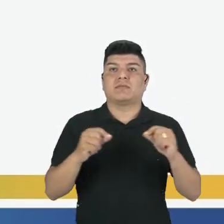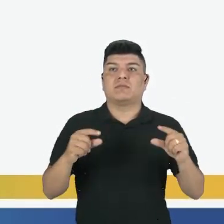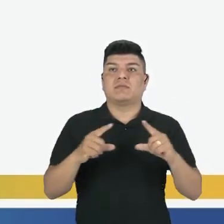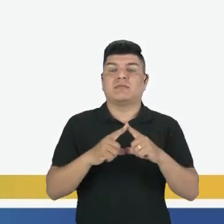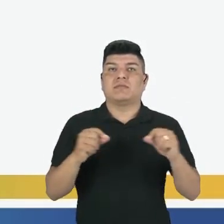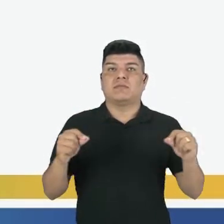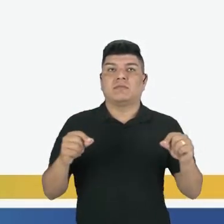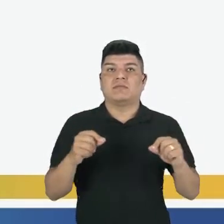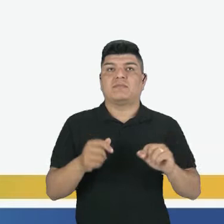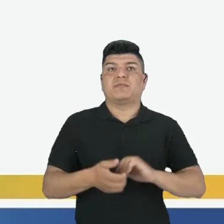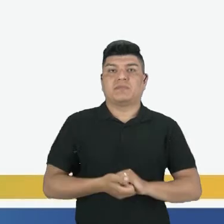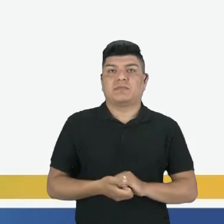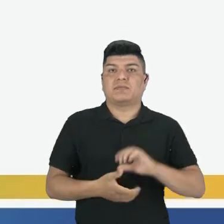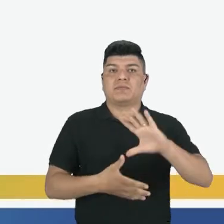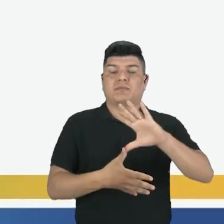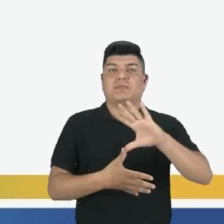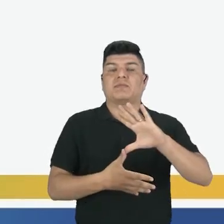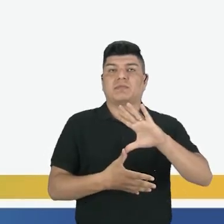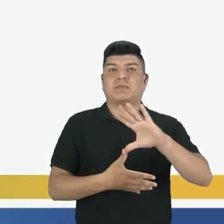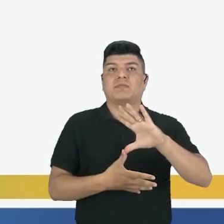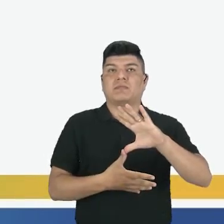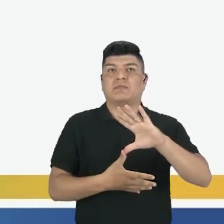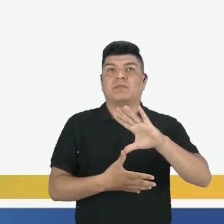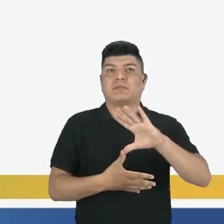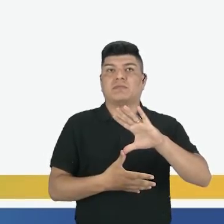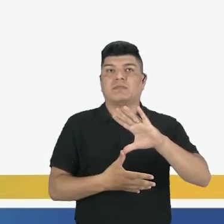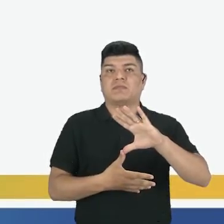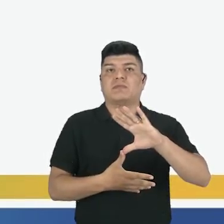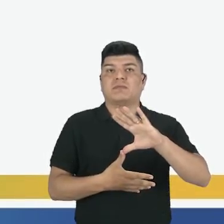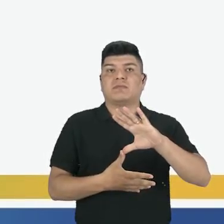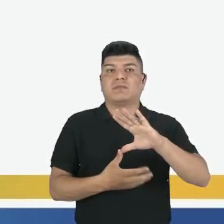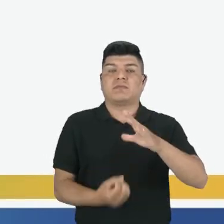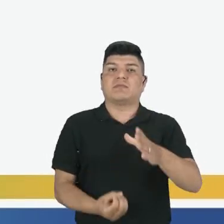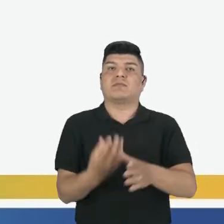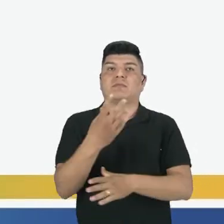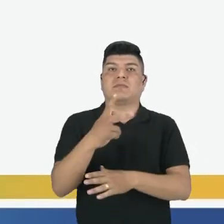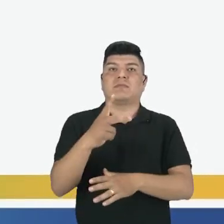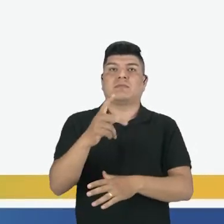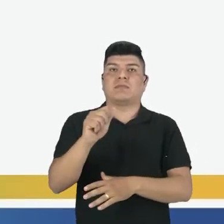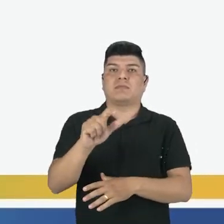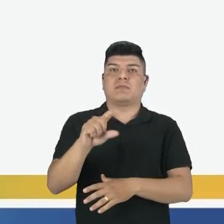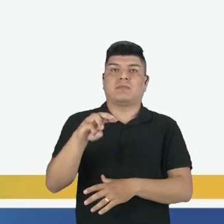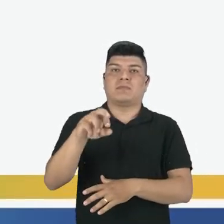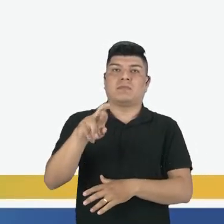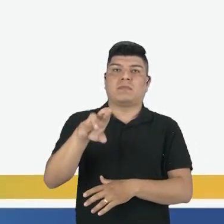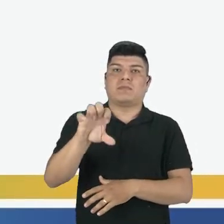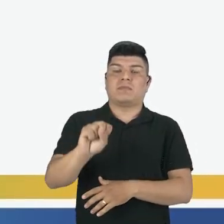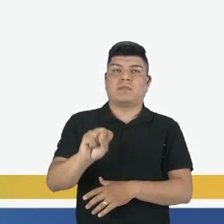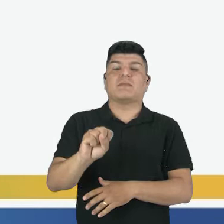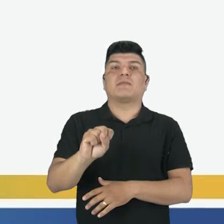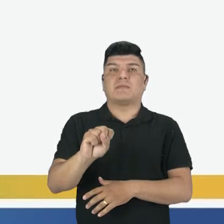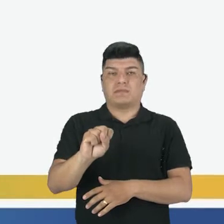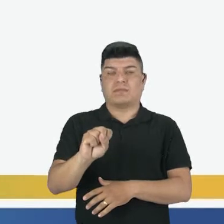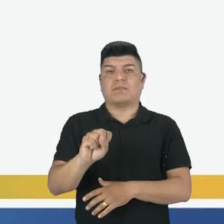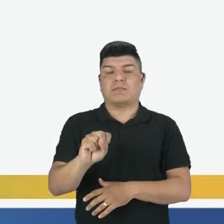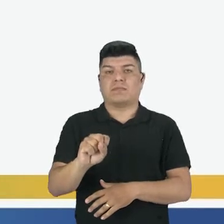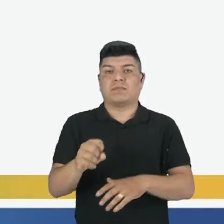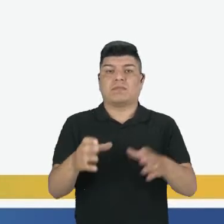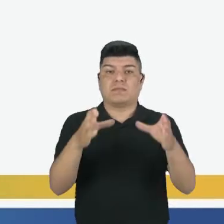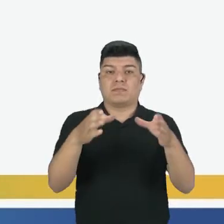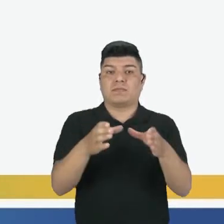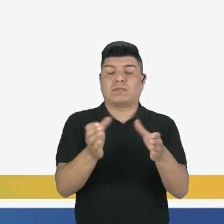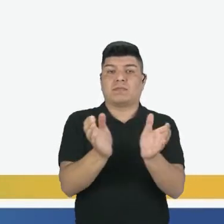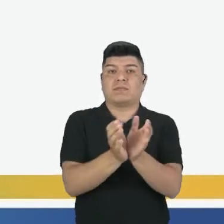informação, né, que o mapa aí do ano da Fundação Palmares, não tem comunidades nessas regiões, no